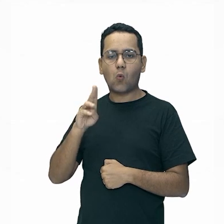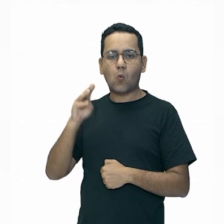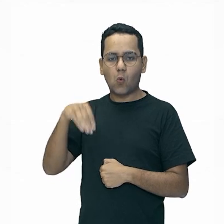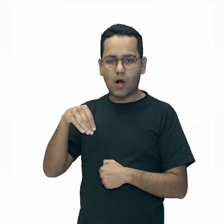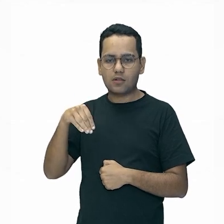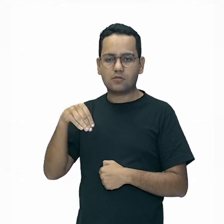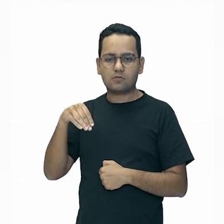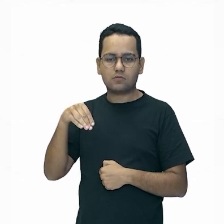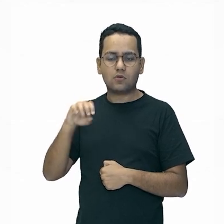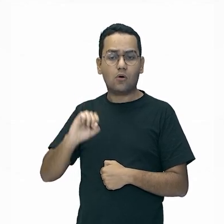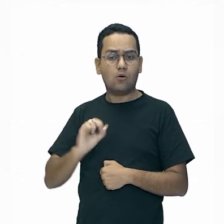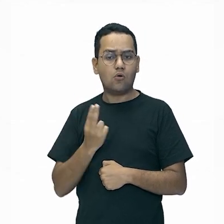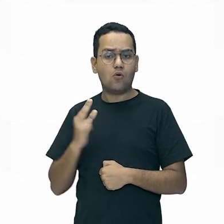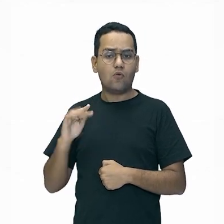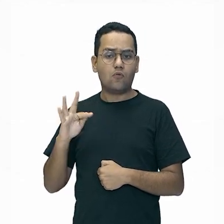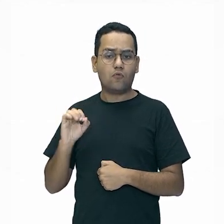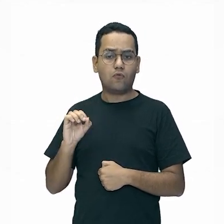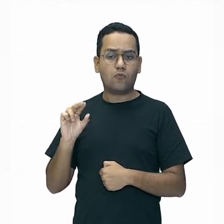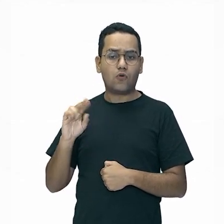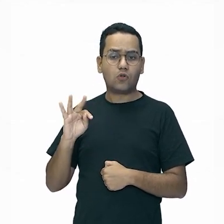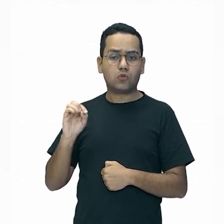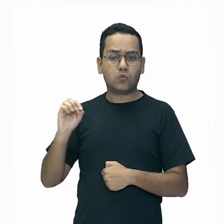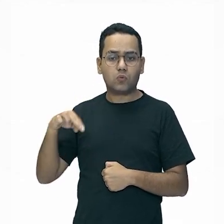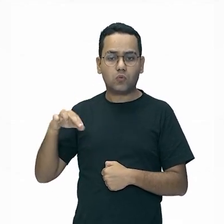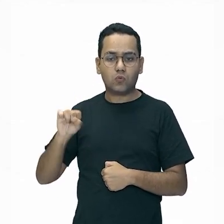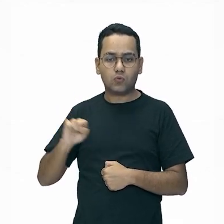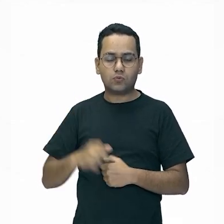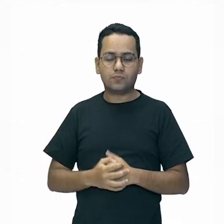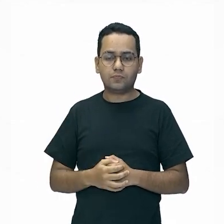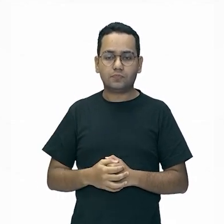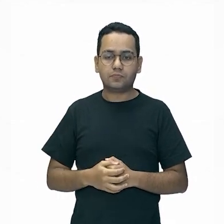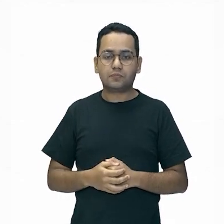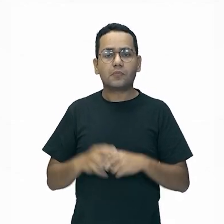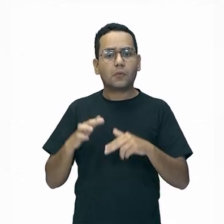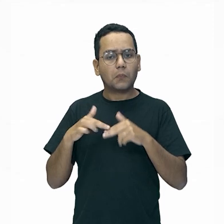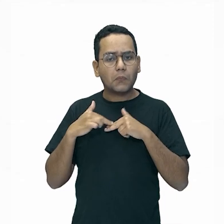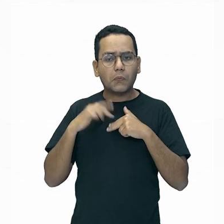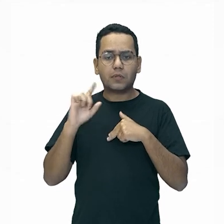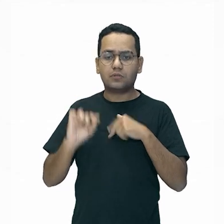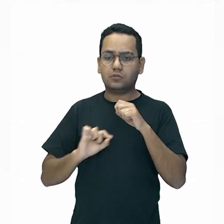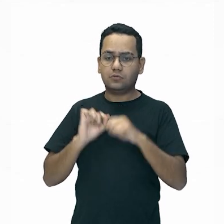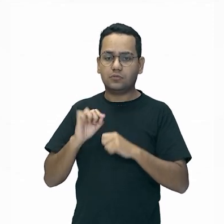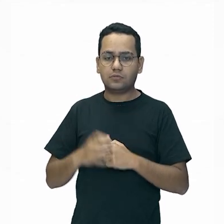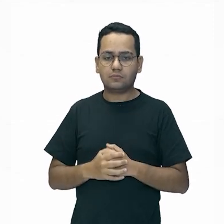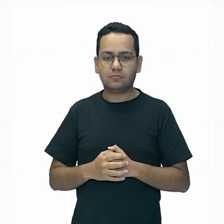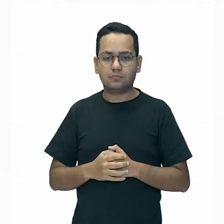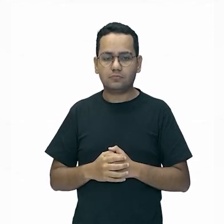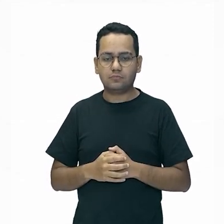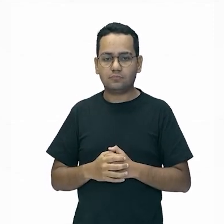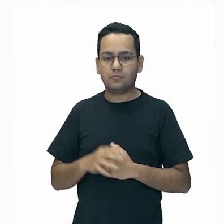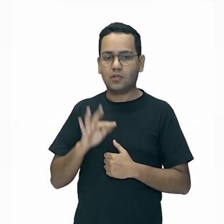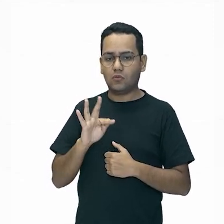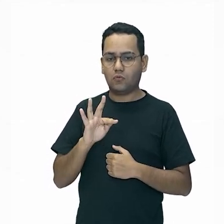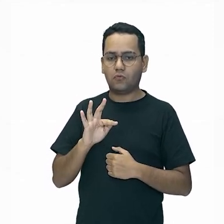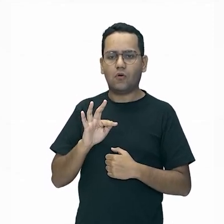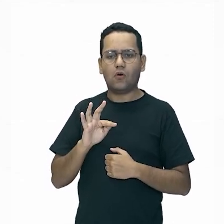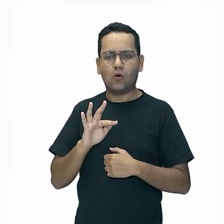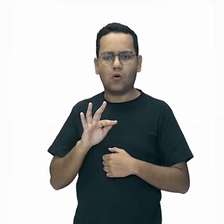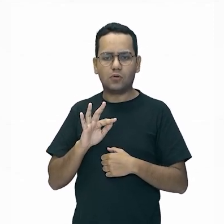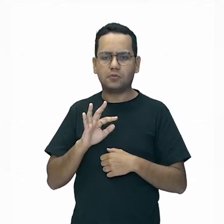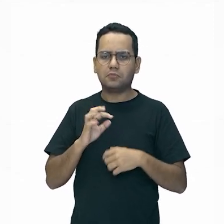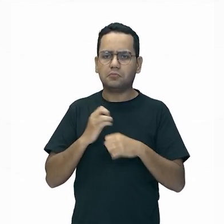então fótons, aonde a energia de cada fóton, ela é a multiplicação da constante de Planck